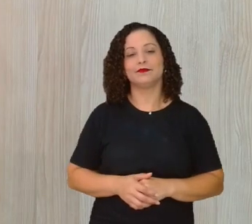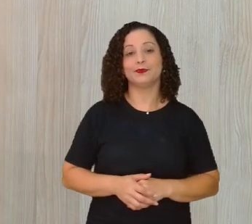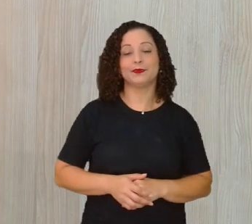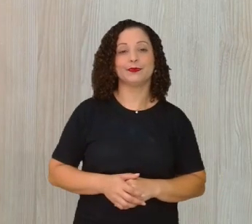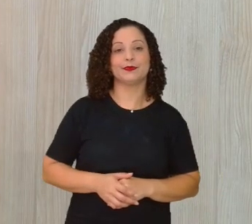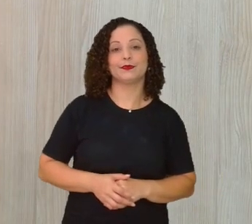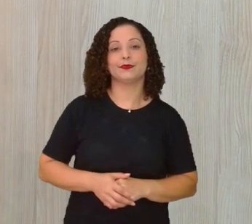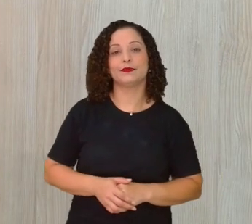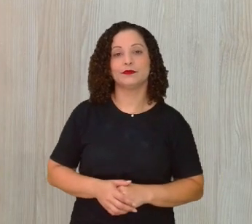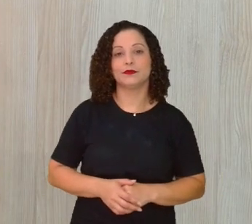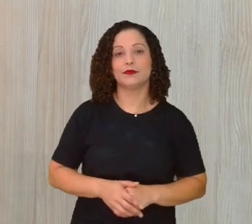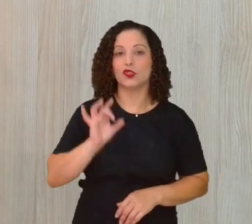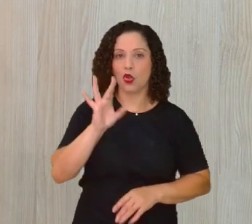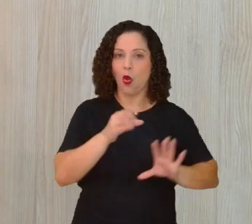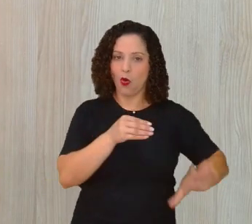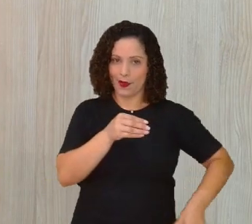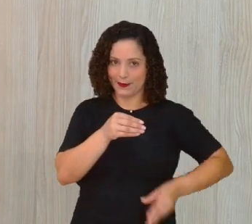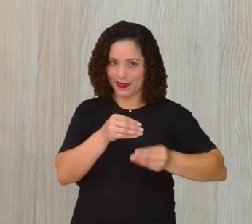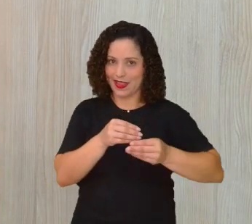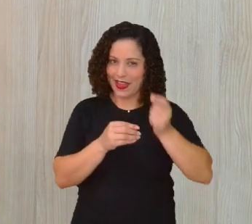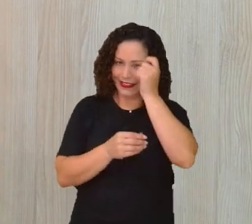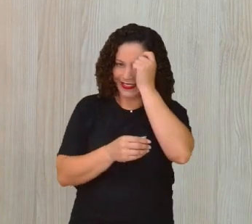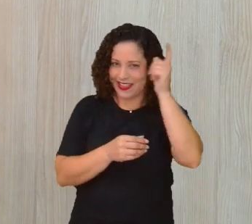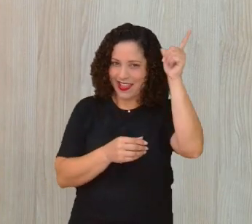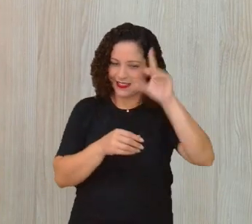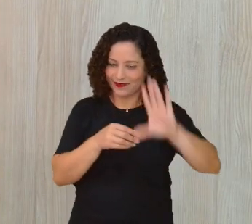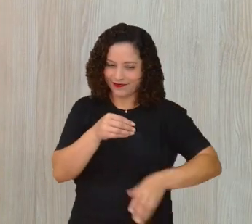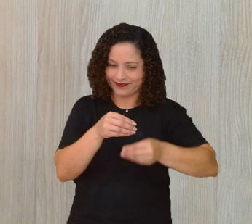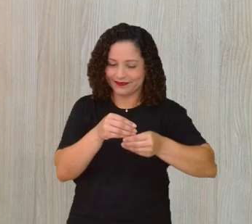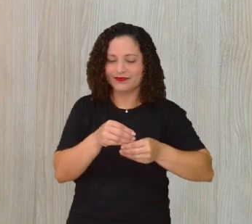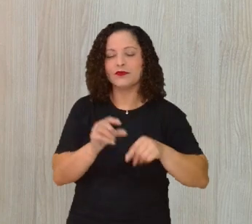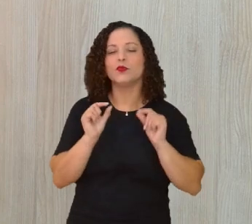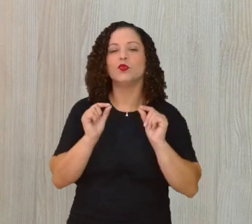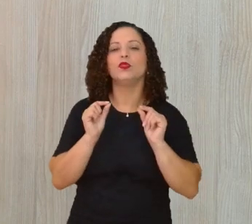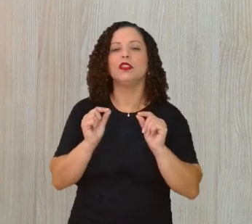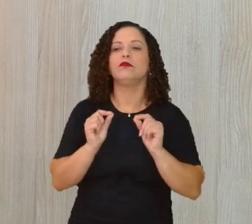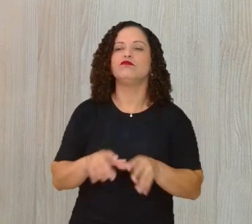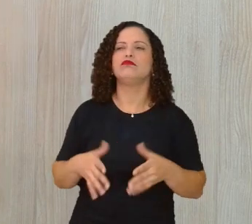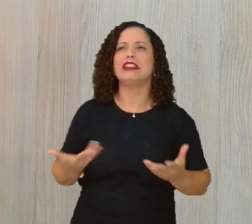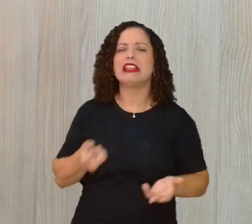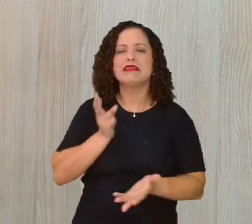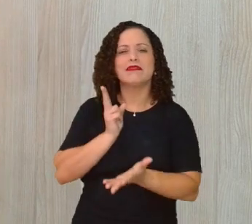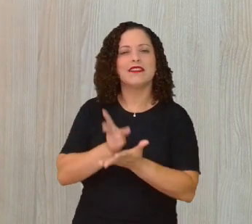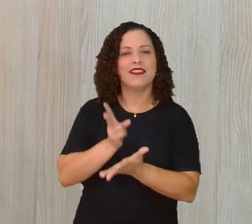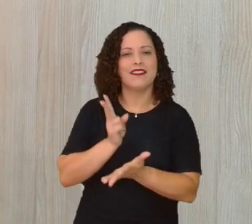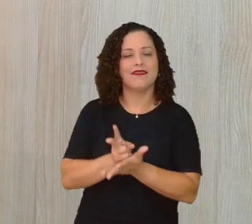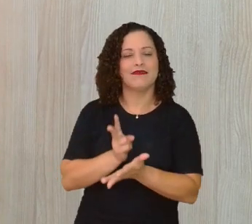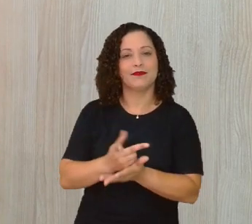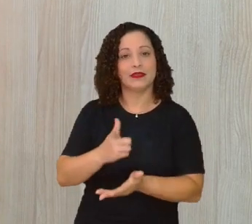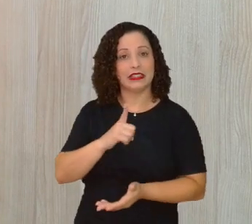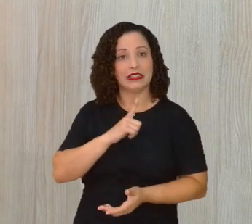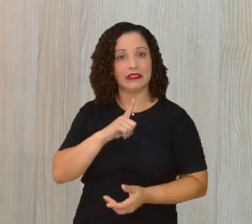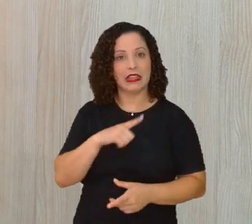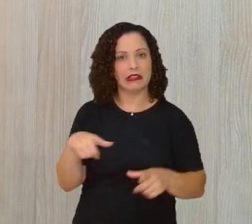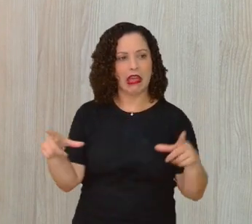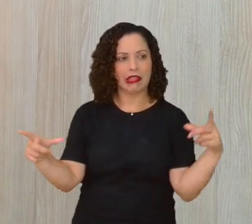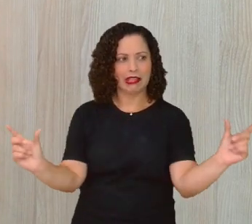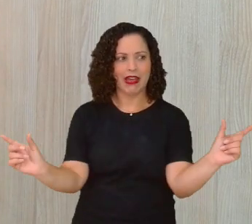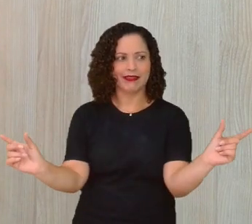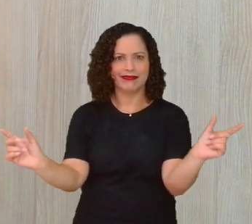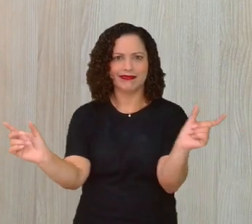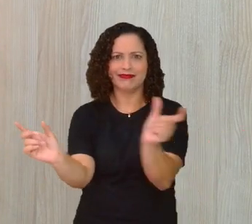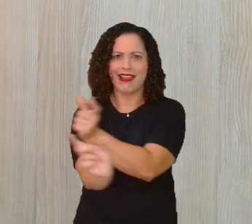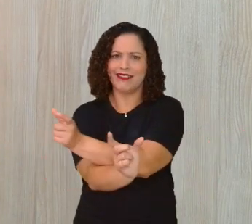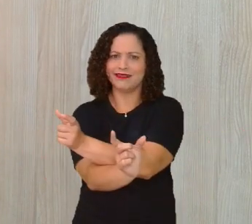Professora Adriana, só para complementar, né, a ideia. Sim. Toda vez que a gente for deslocar algum termo daquela ordem, a gente